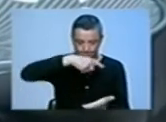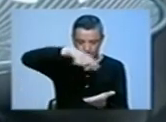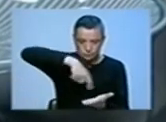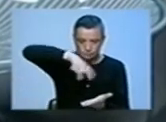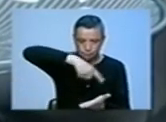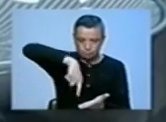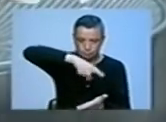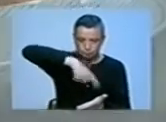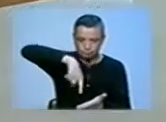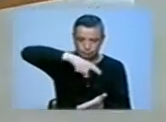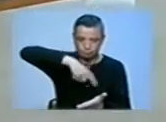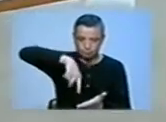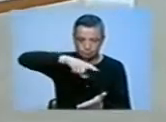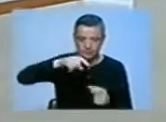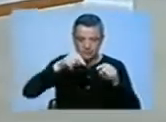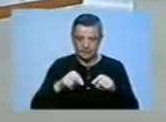levar